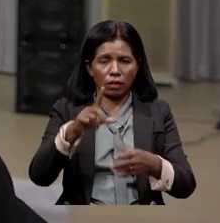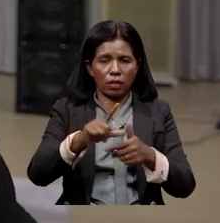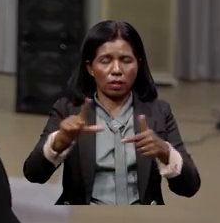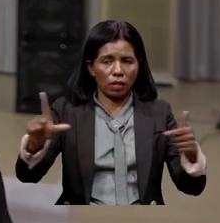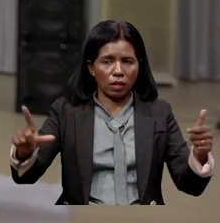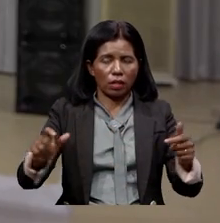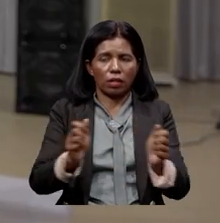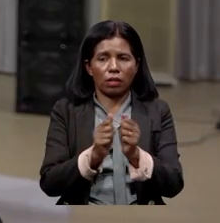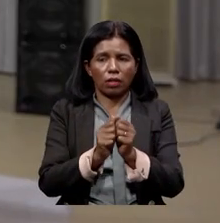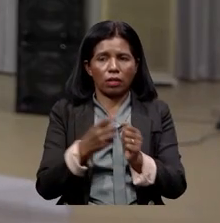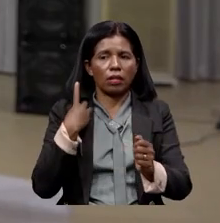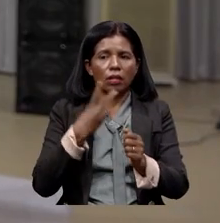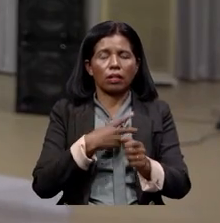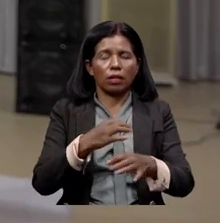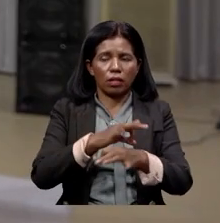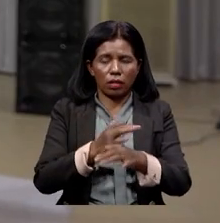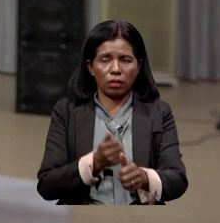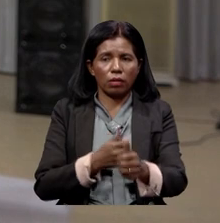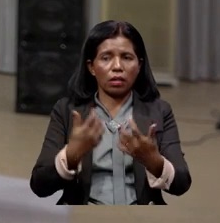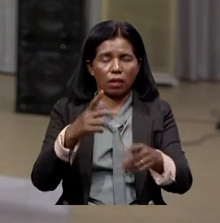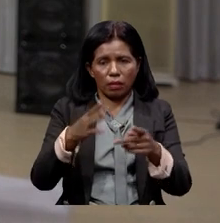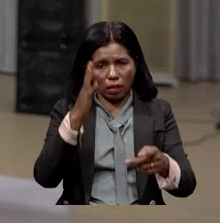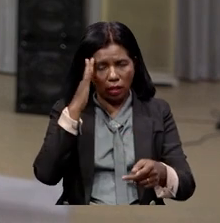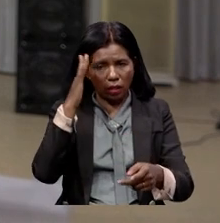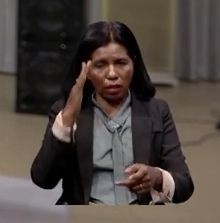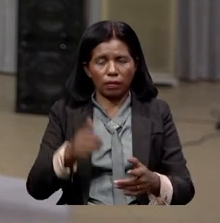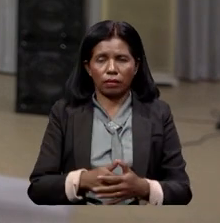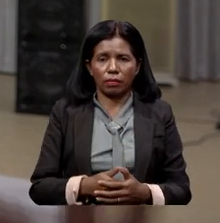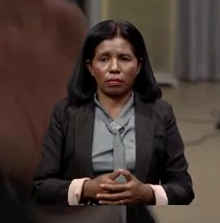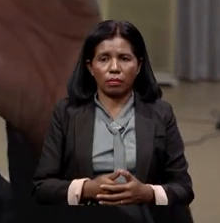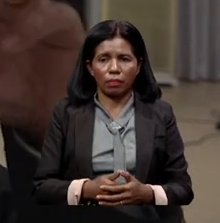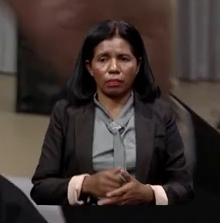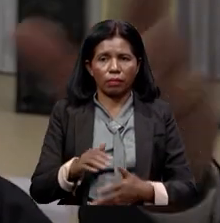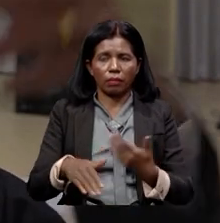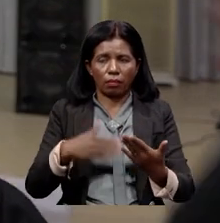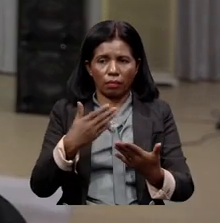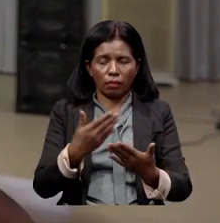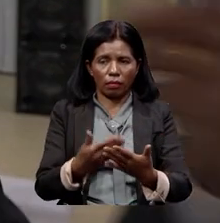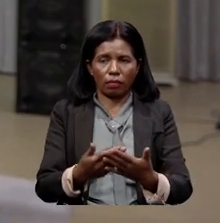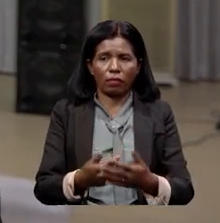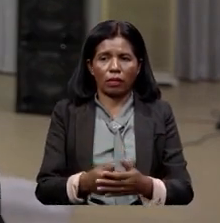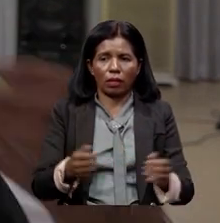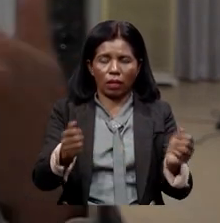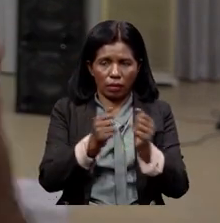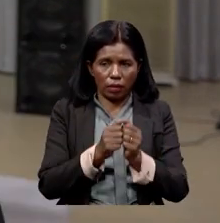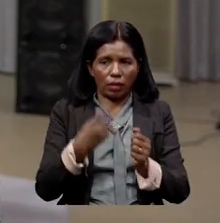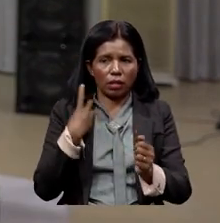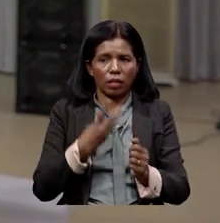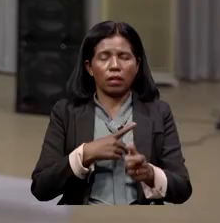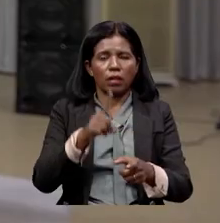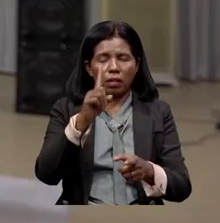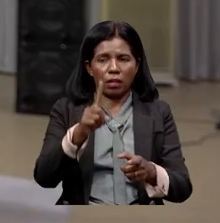nebe etu teknik sira nebe buat sirak ne utu hamutuk depois dia